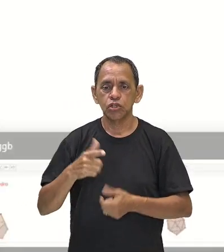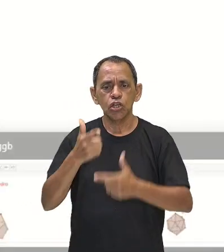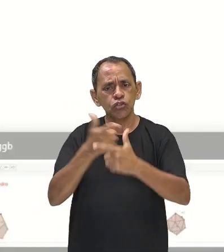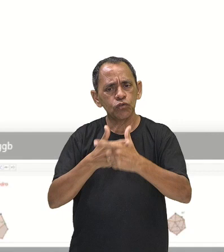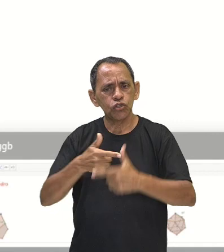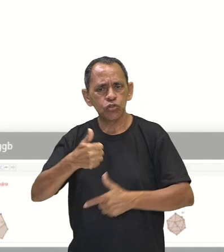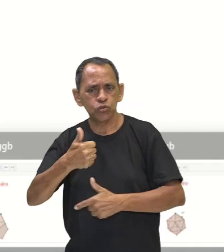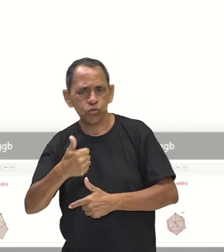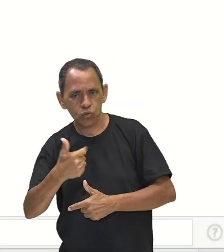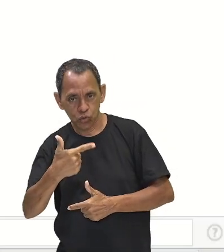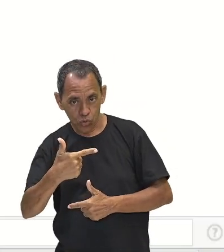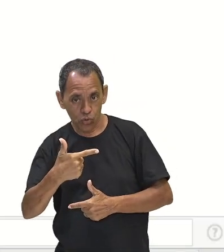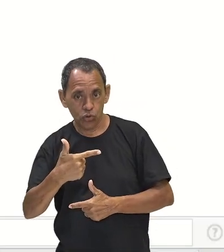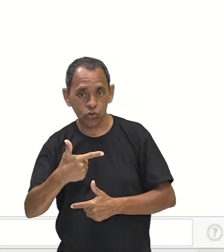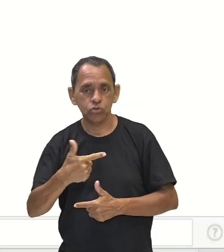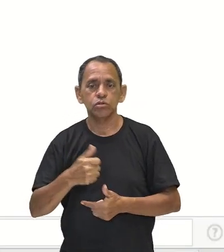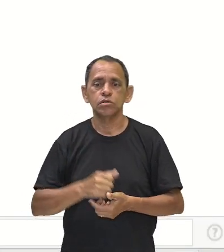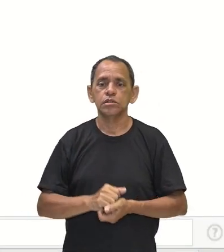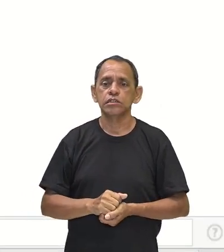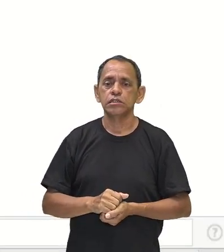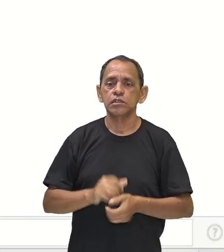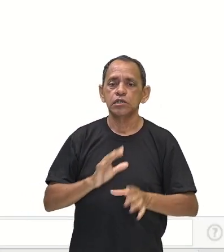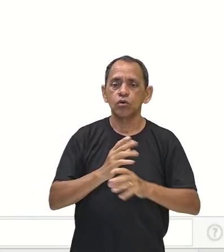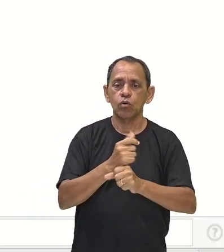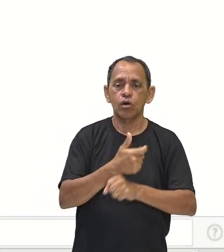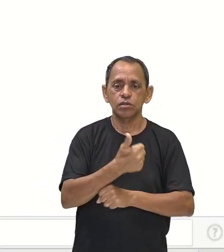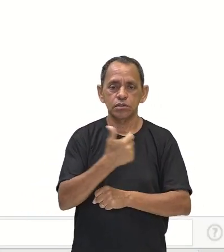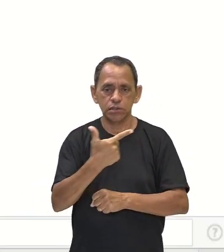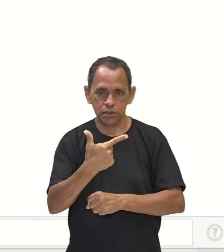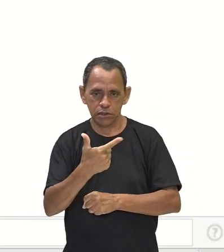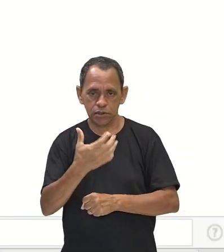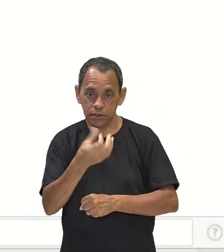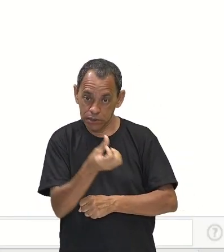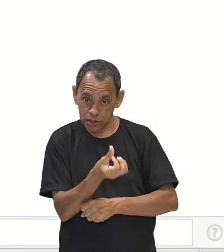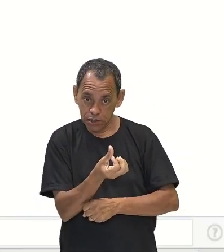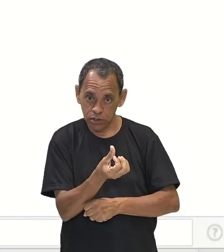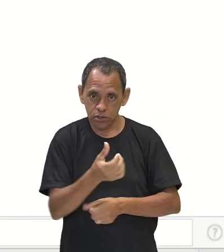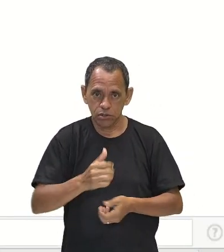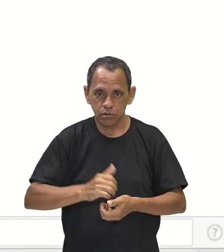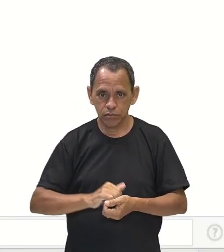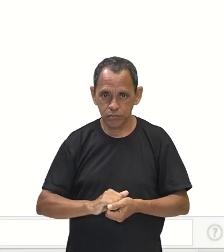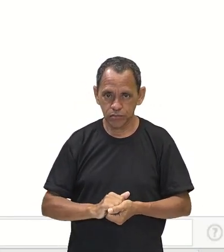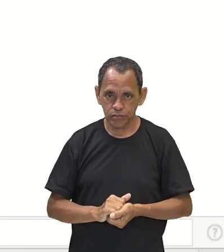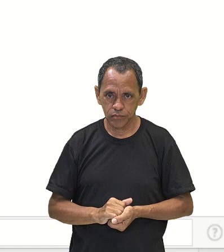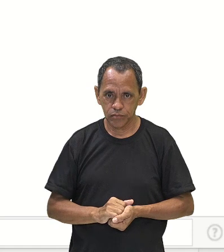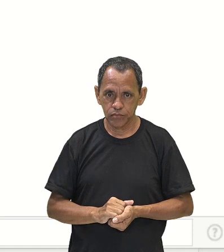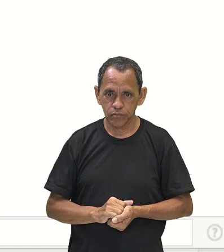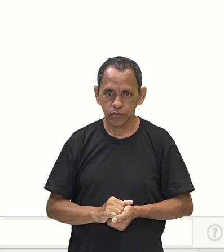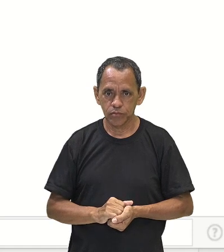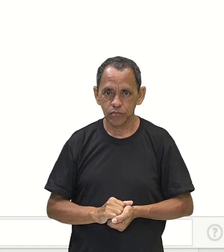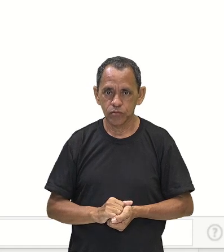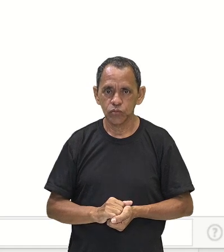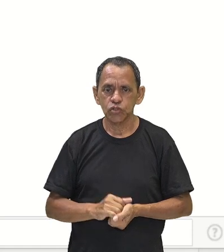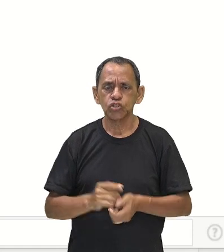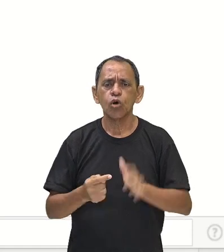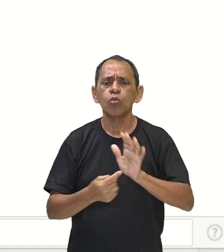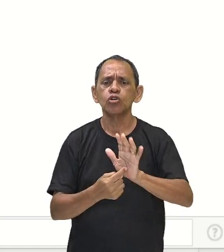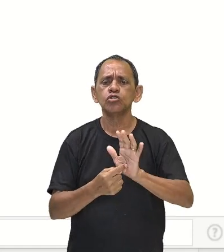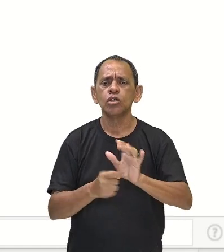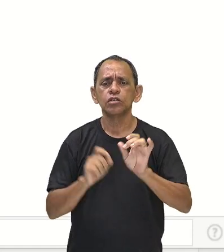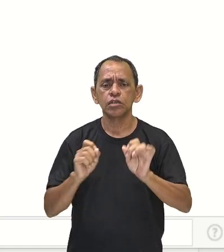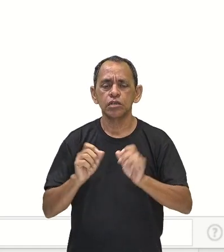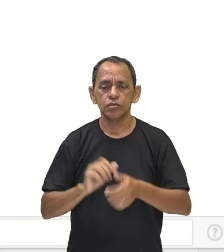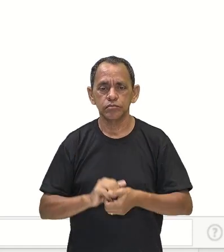No caso, o hexaedro, de cada vértice aqui, né, são projetadas quantas arestas? 3